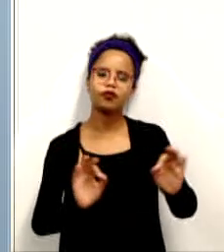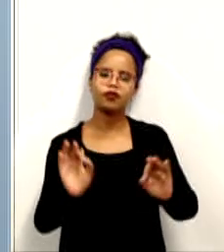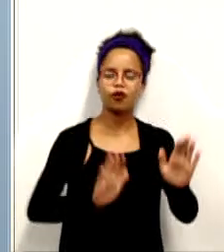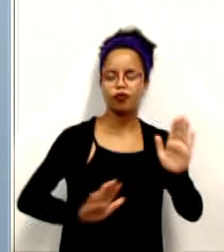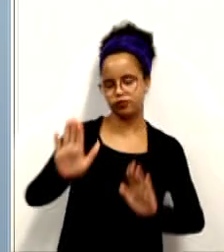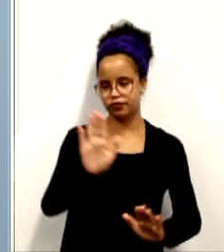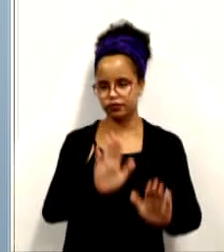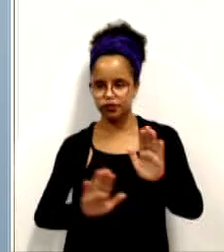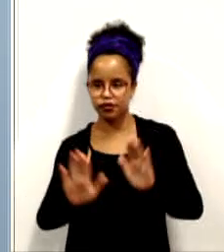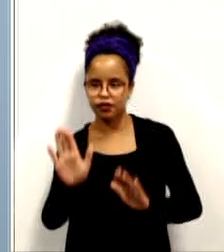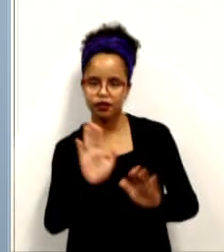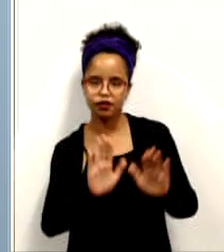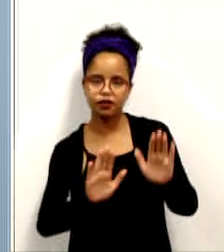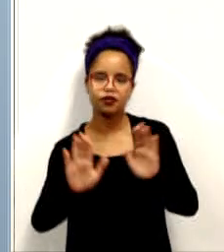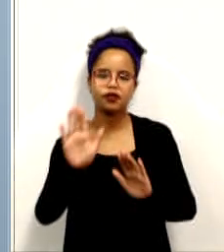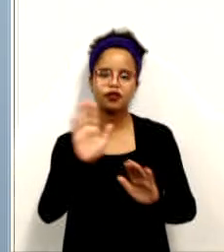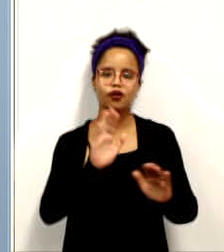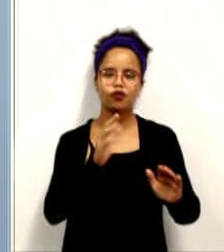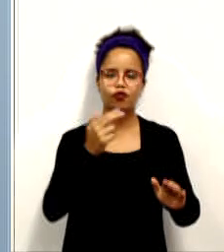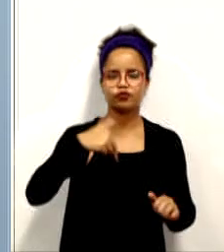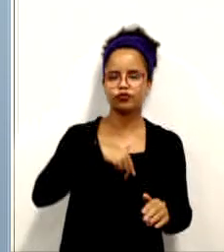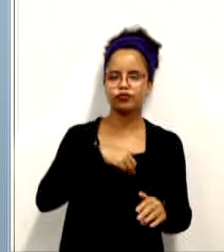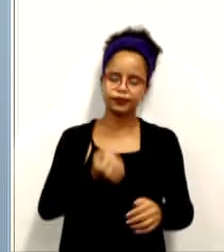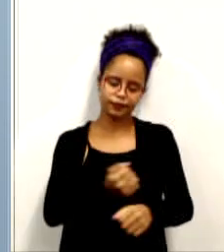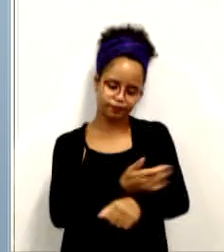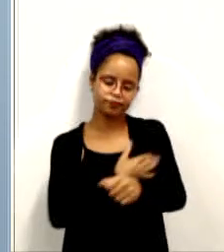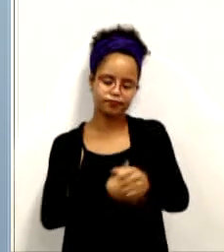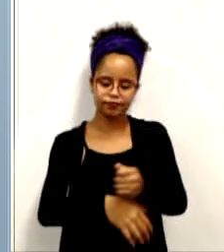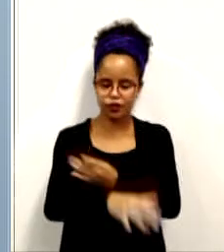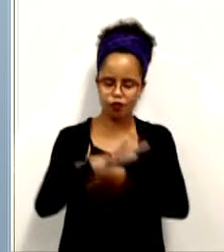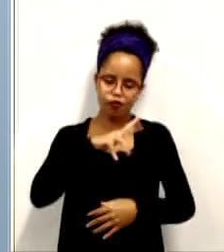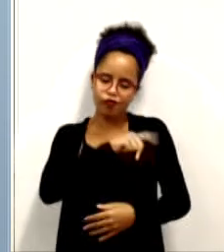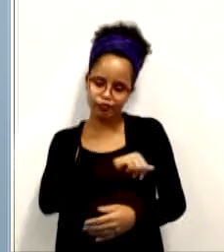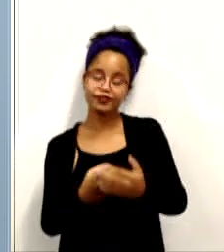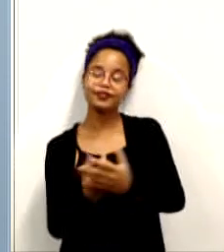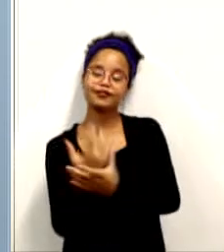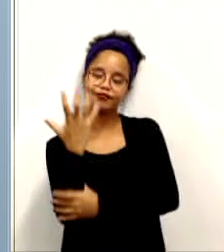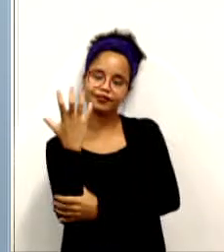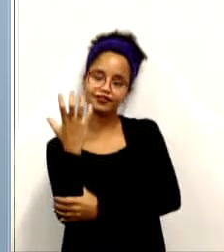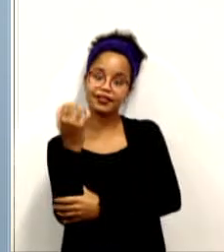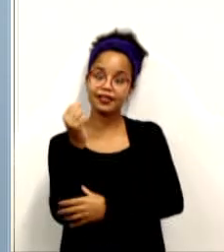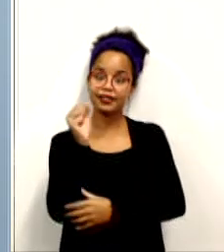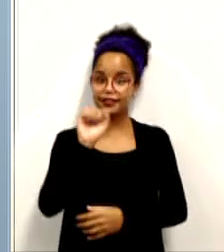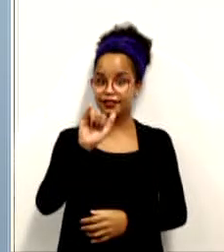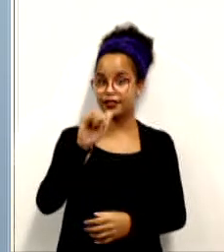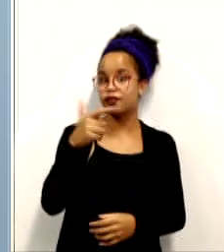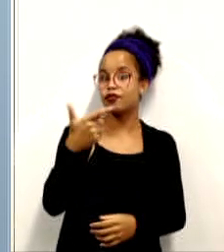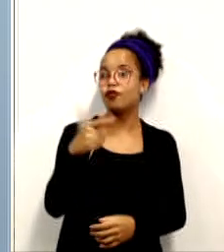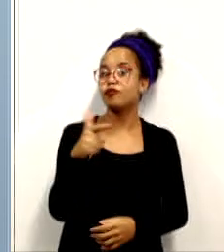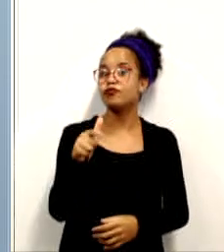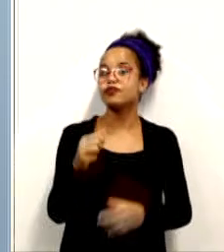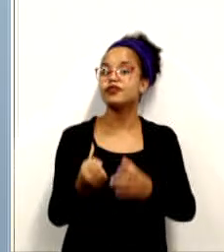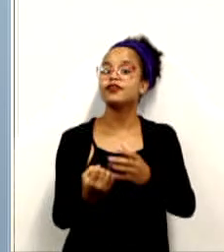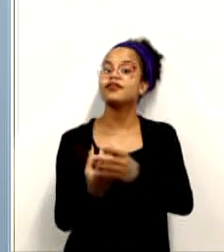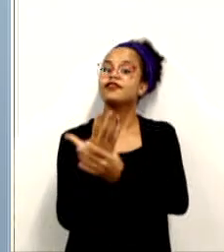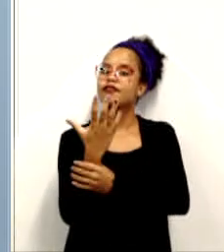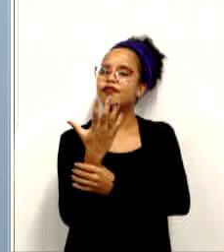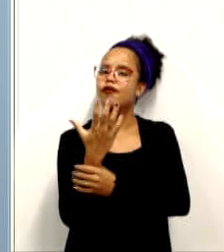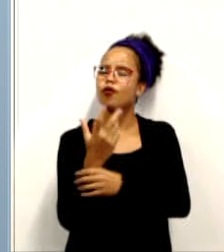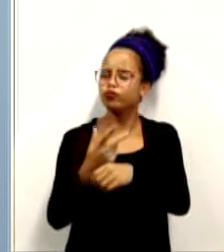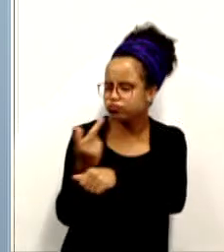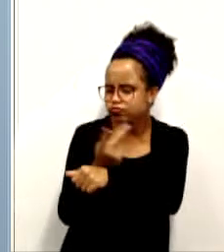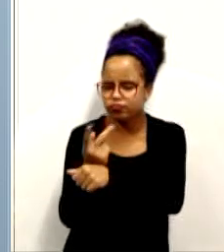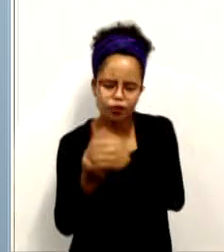cuidado, nosso amor naquela plantinha. Então, se você não tem planta em casa, procura uma plantinha, uma florzinha para você